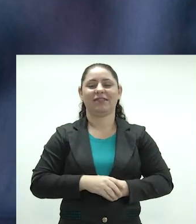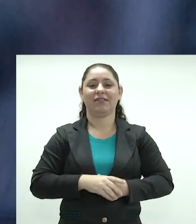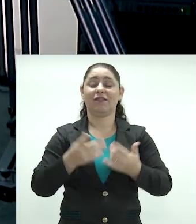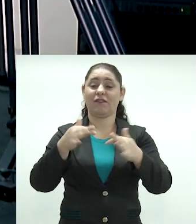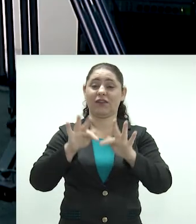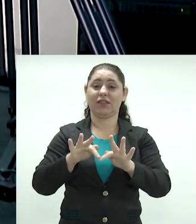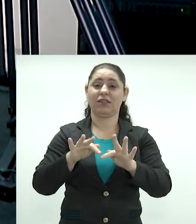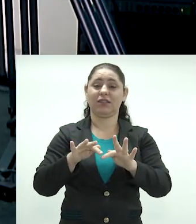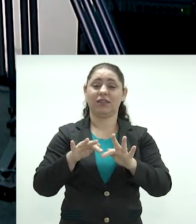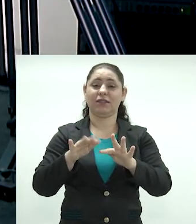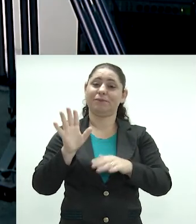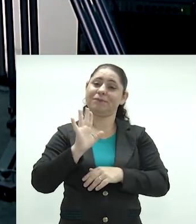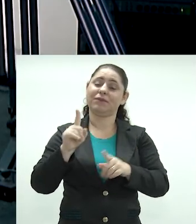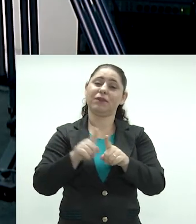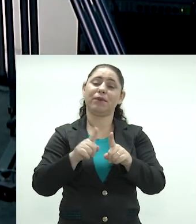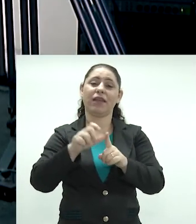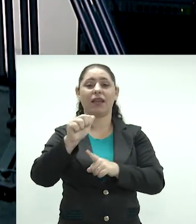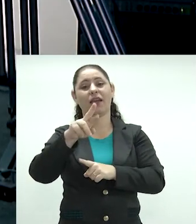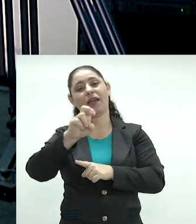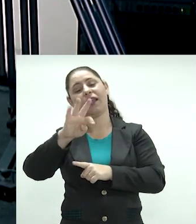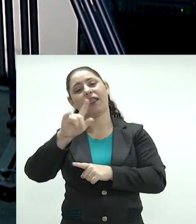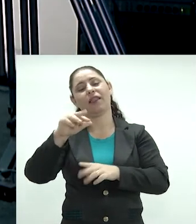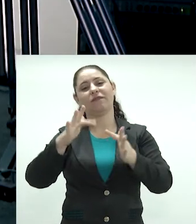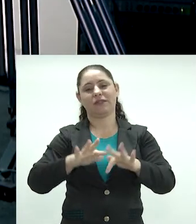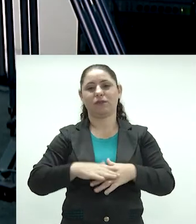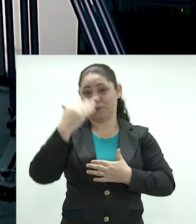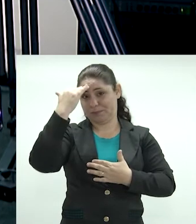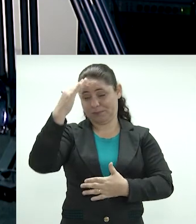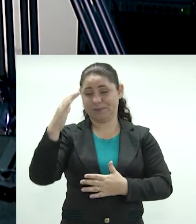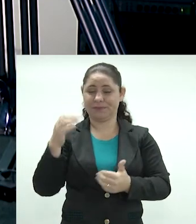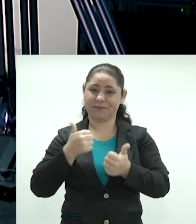despeço. A nossa colega Areta também vai ficando por aqui. Obrigada pela sua